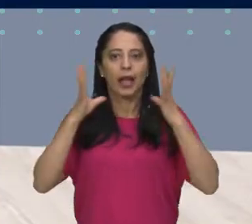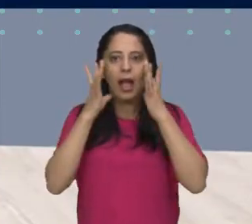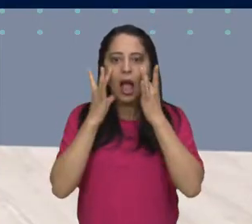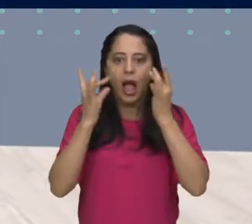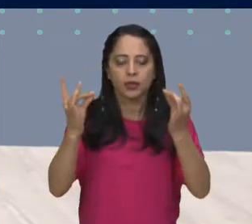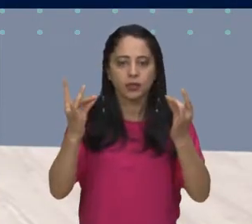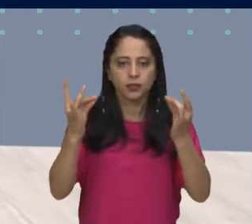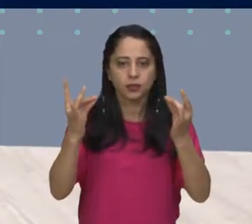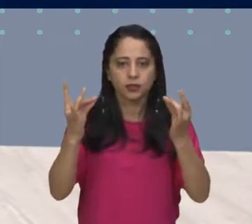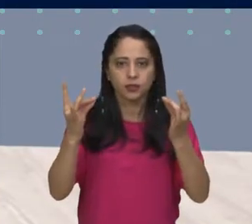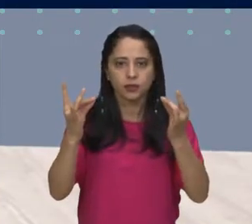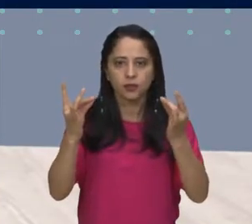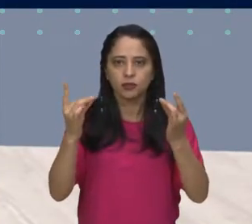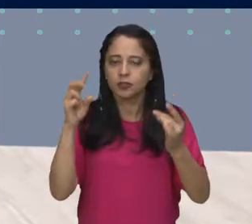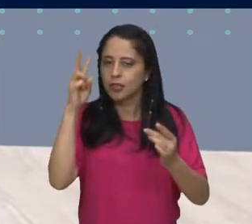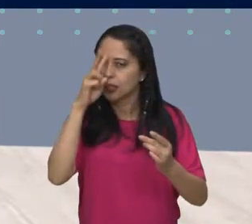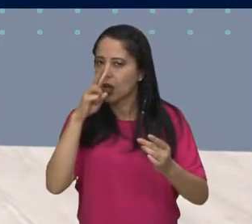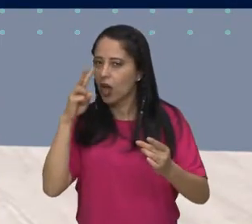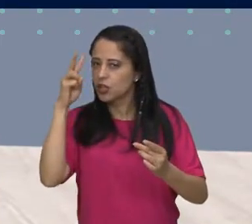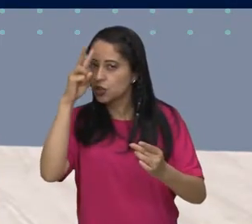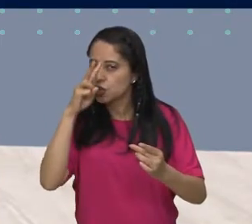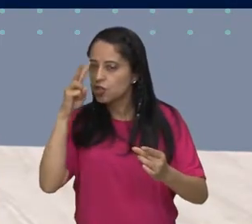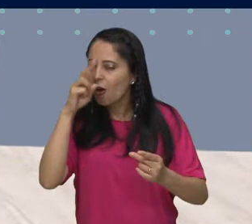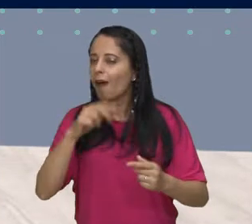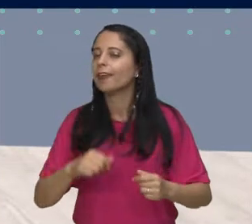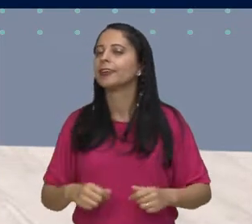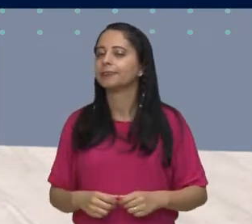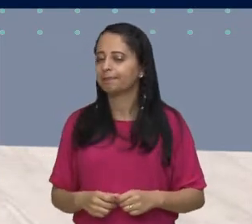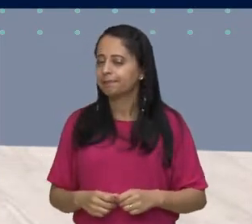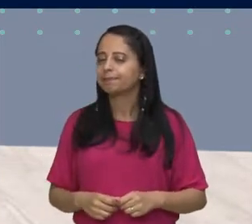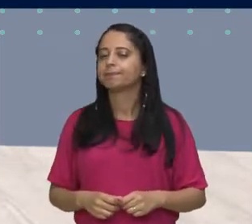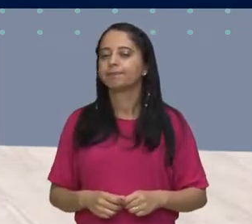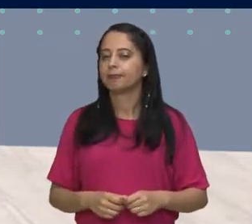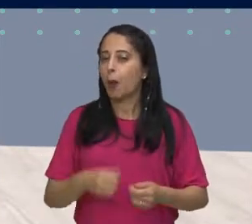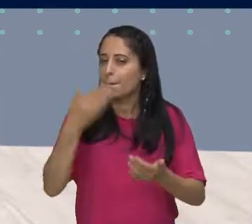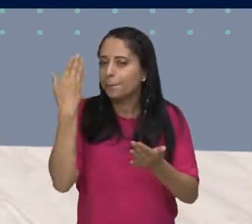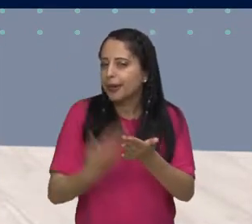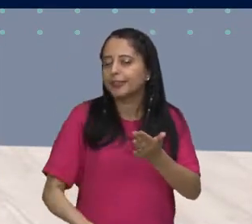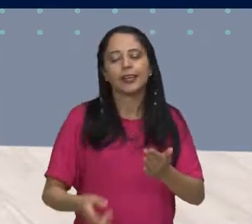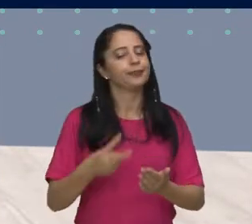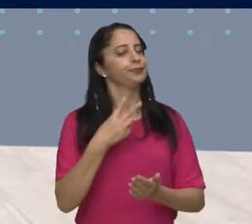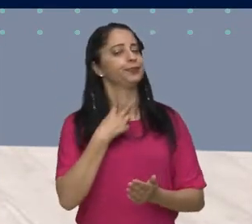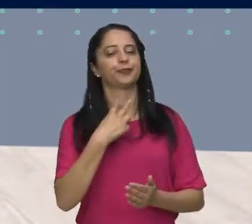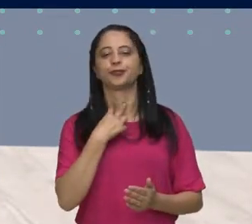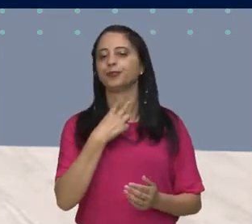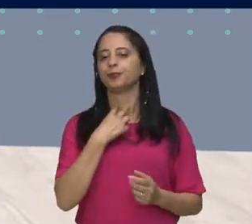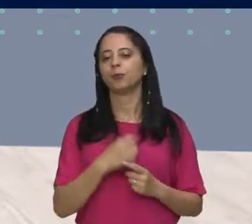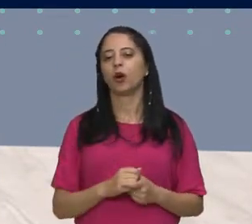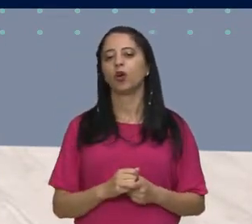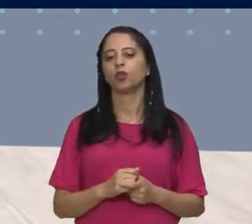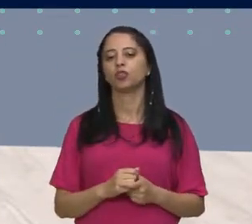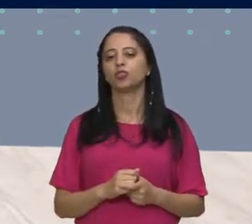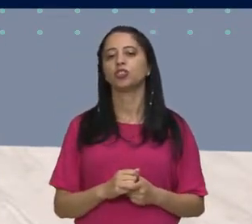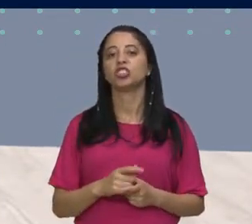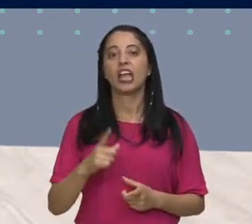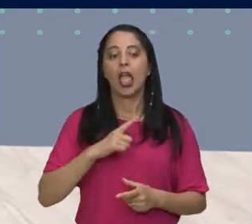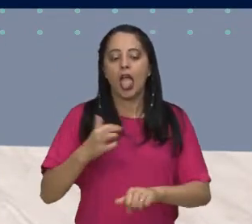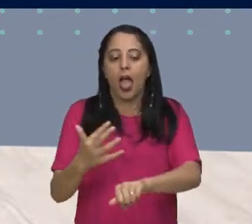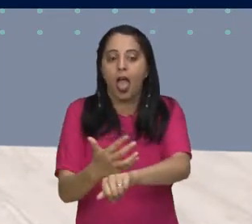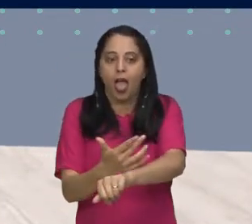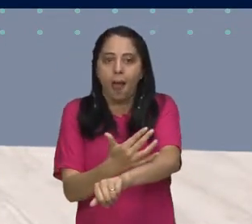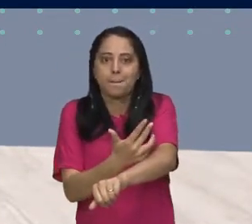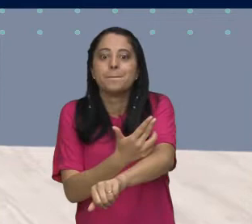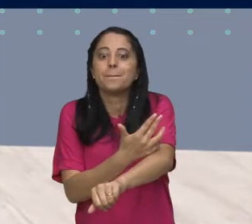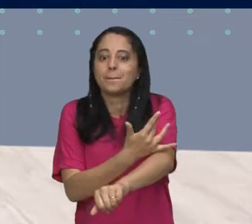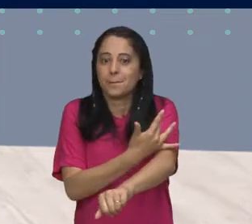Atenção, galera. Nossa história de hoje. Vocês não podem perder. Terá muita